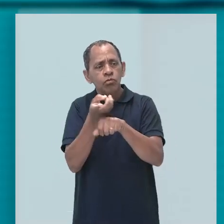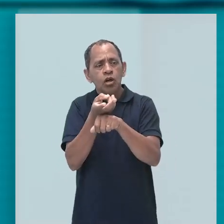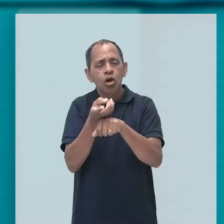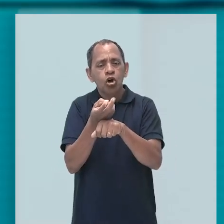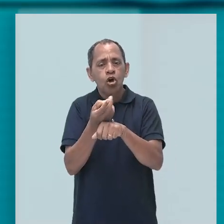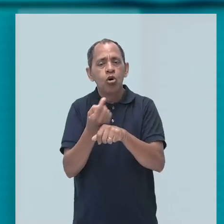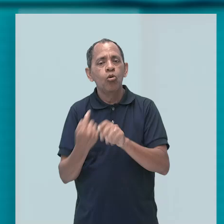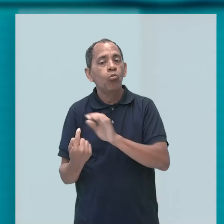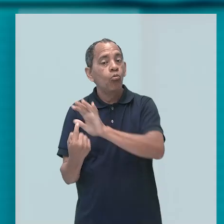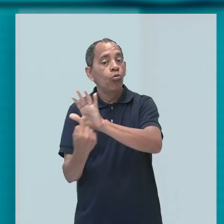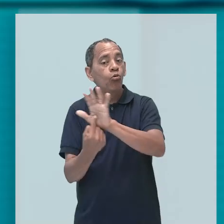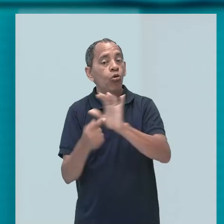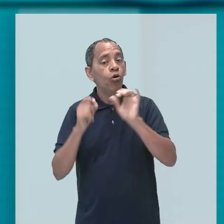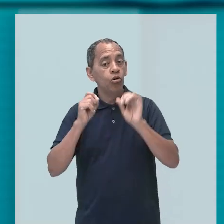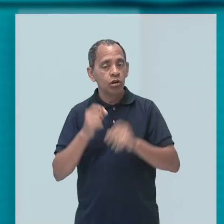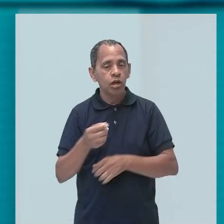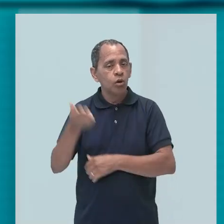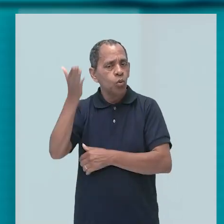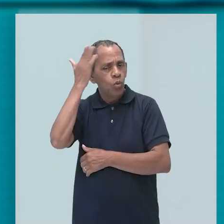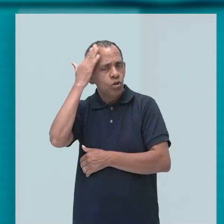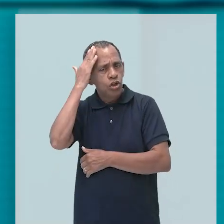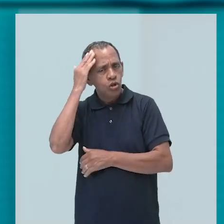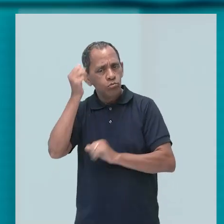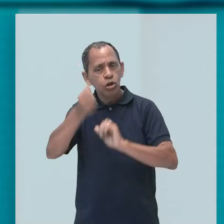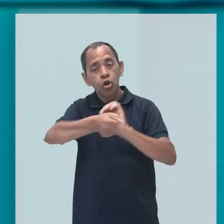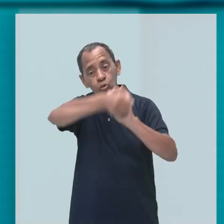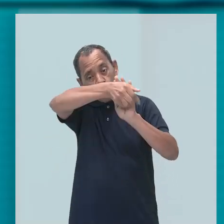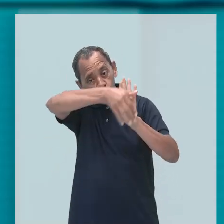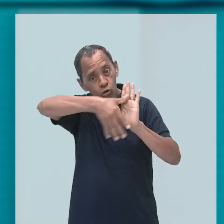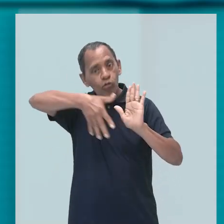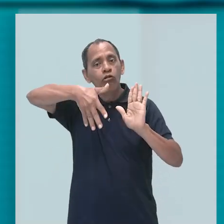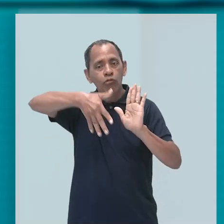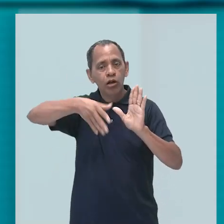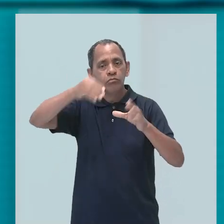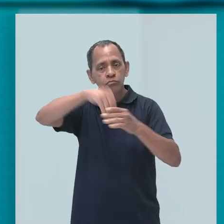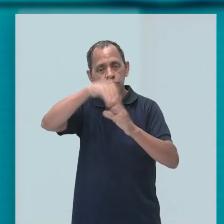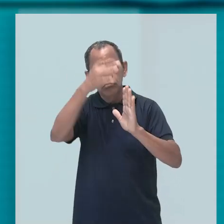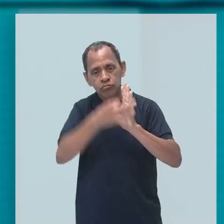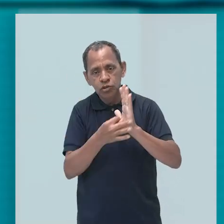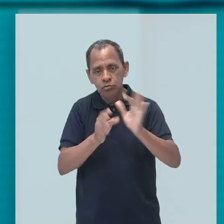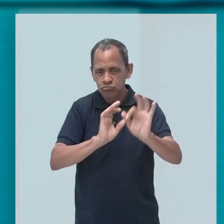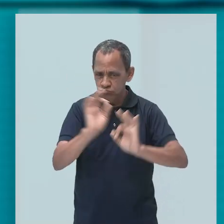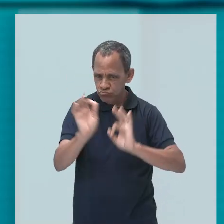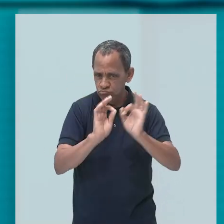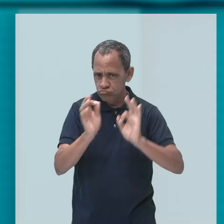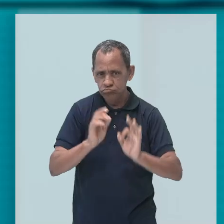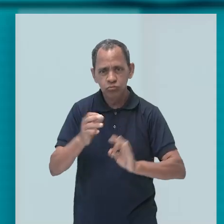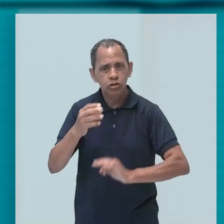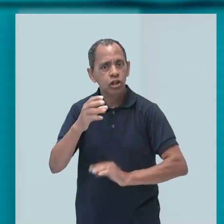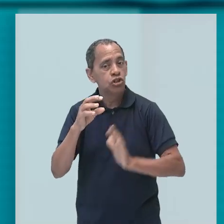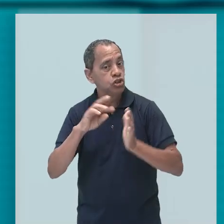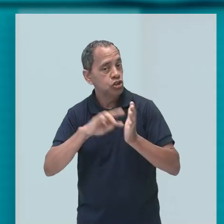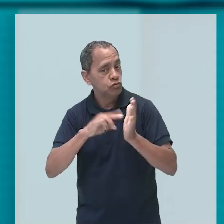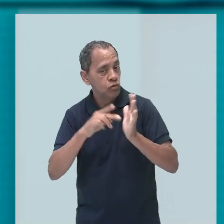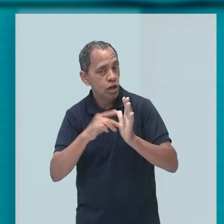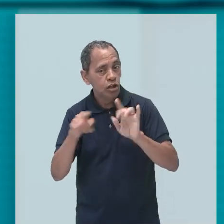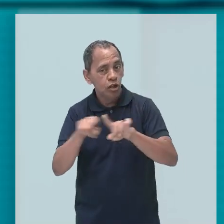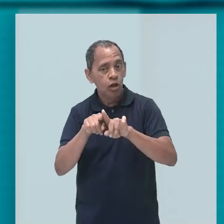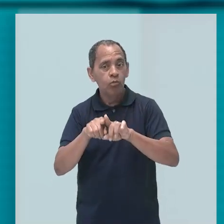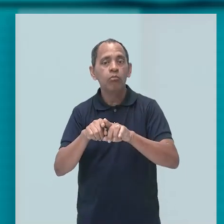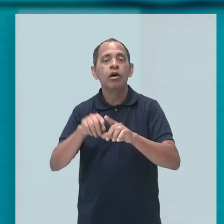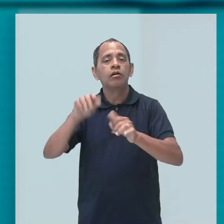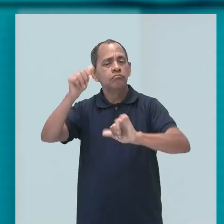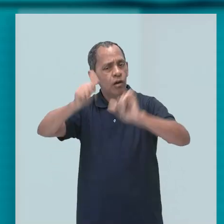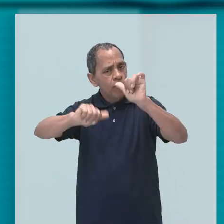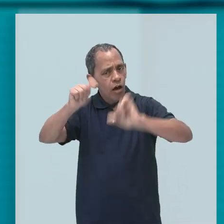o entendimento dessas figuras de linguagem para dentro do texto, para construir sentido e interpretação